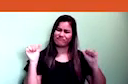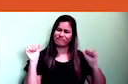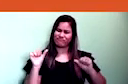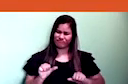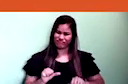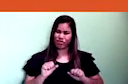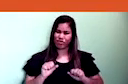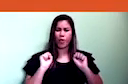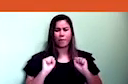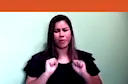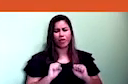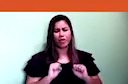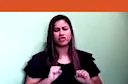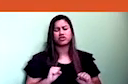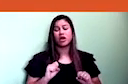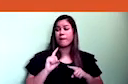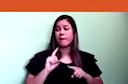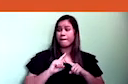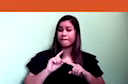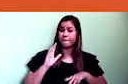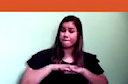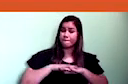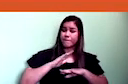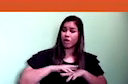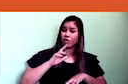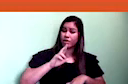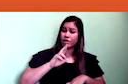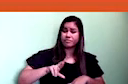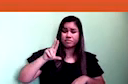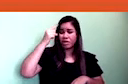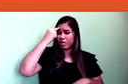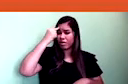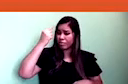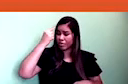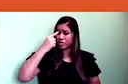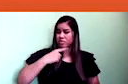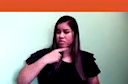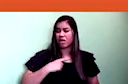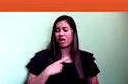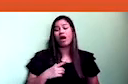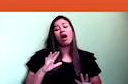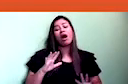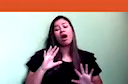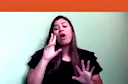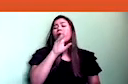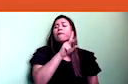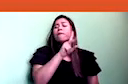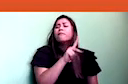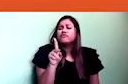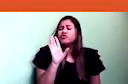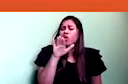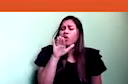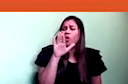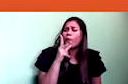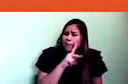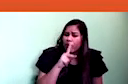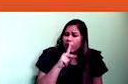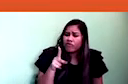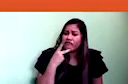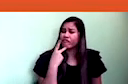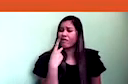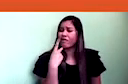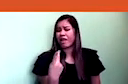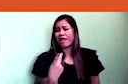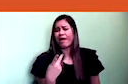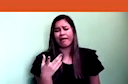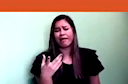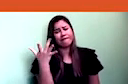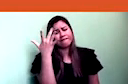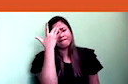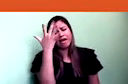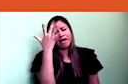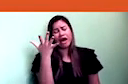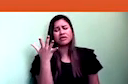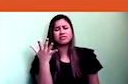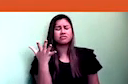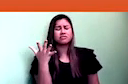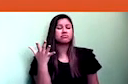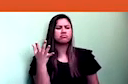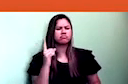Aí vocês podem estar se questionando, professor, mas falar é fácil. Eu quero ver por isso em prática, né?